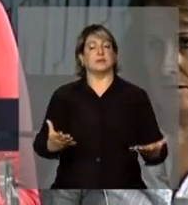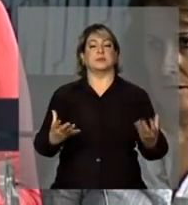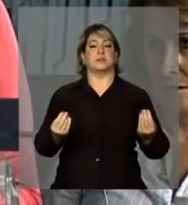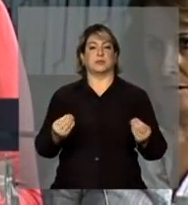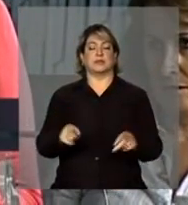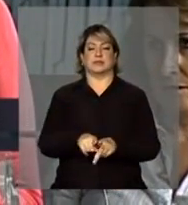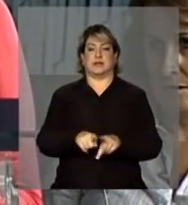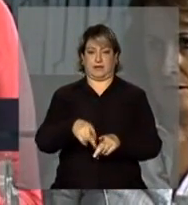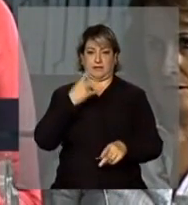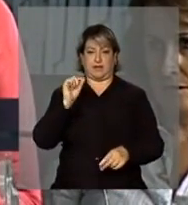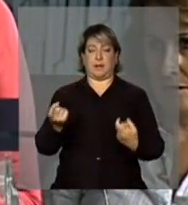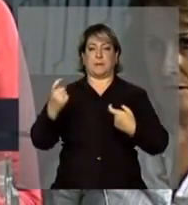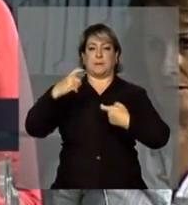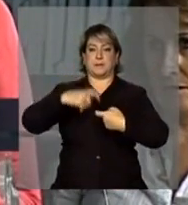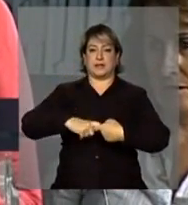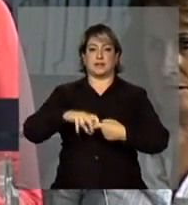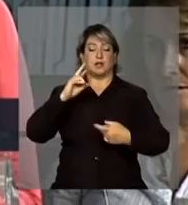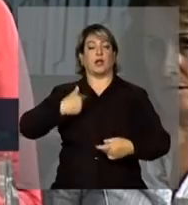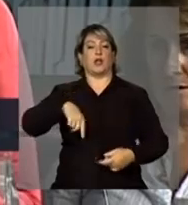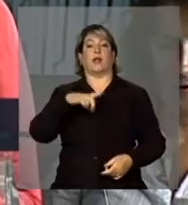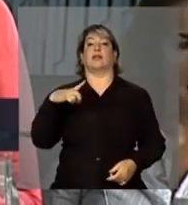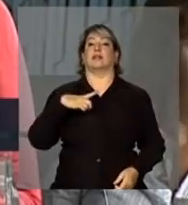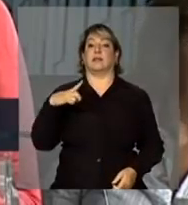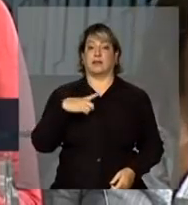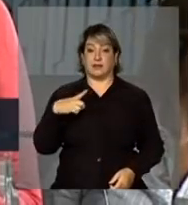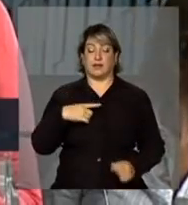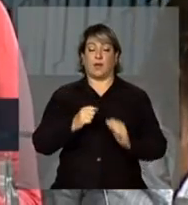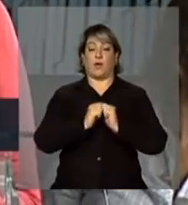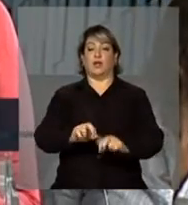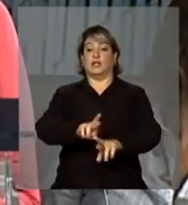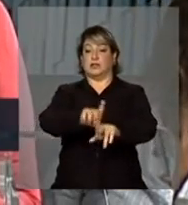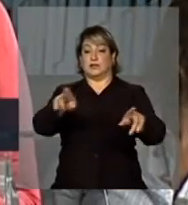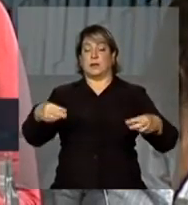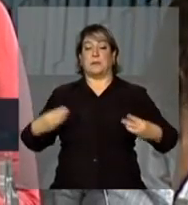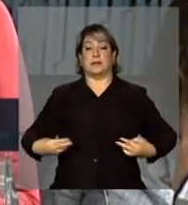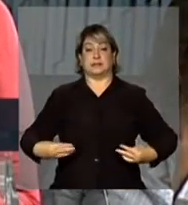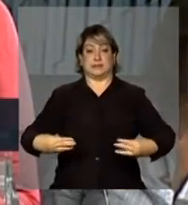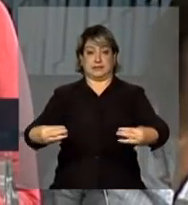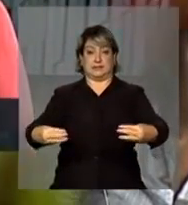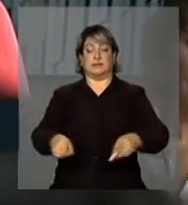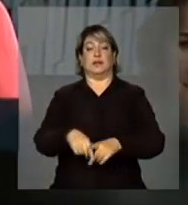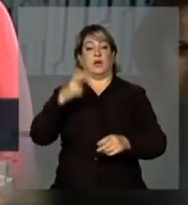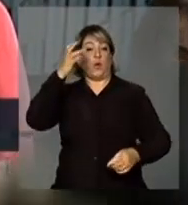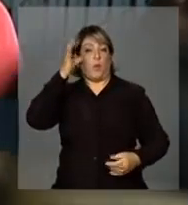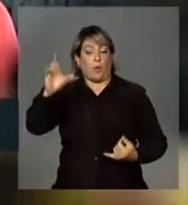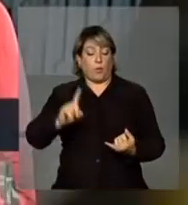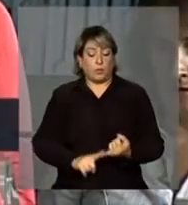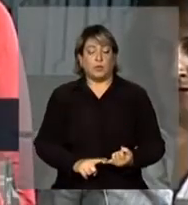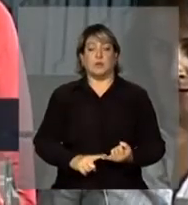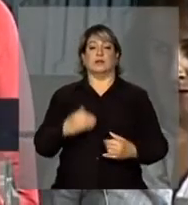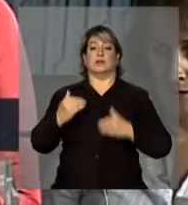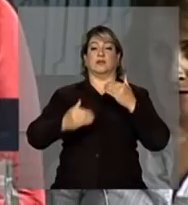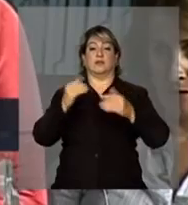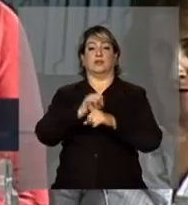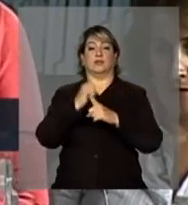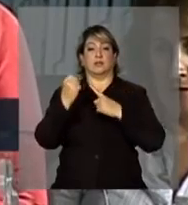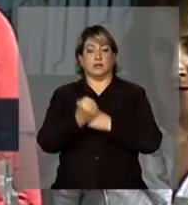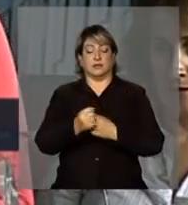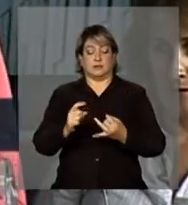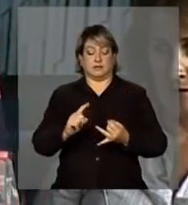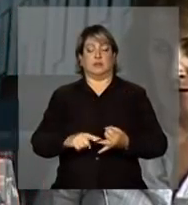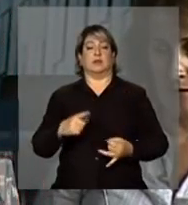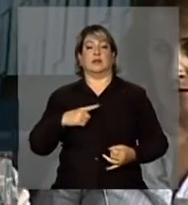destacar as parcerias que a gente tem tido com os diferentes ministérios, Ministério da Cultura, Ministério do Desenvolvimento Social,